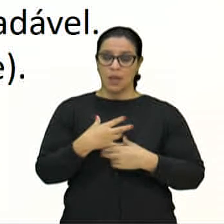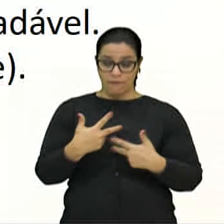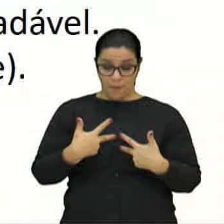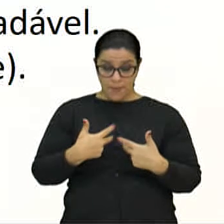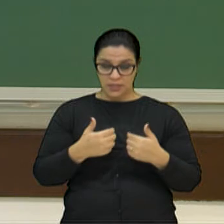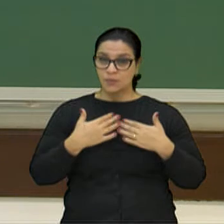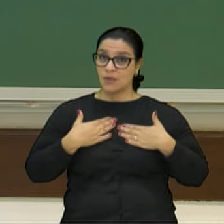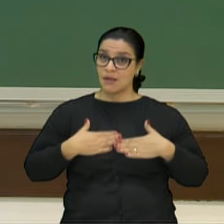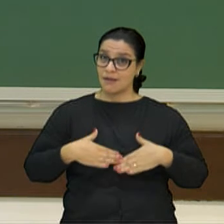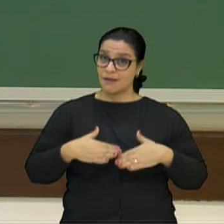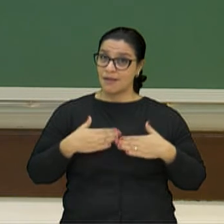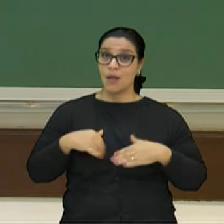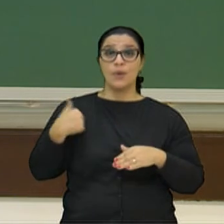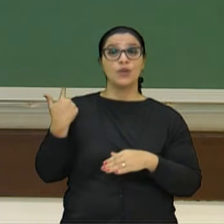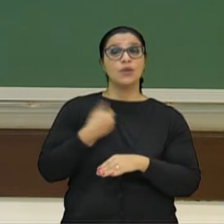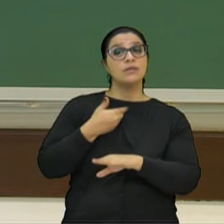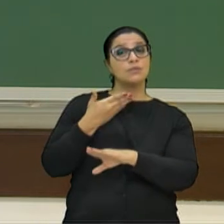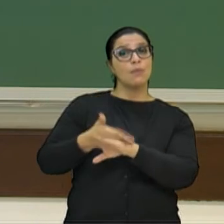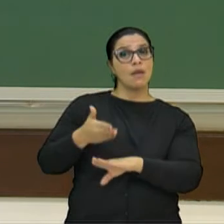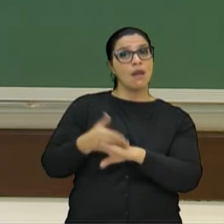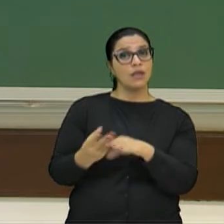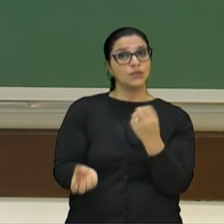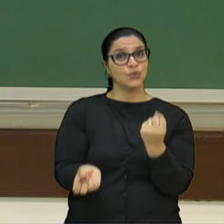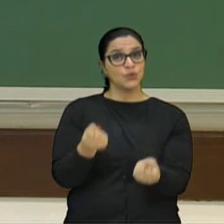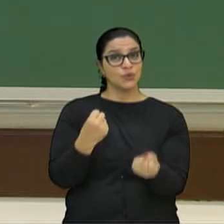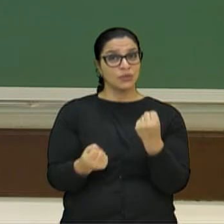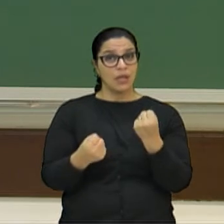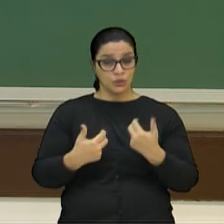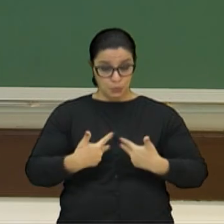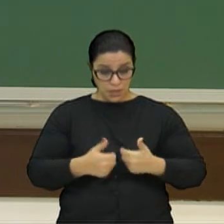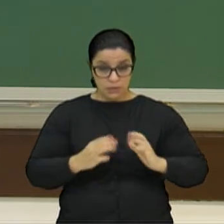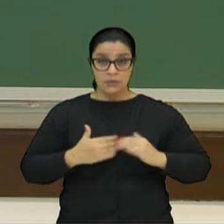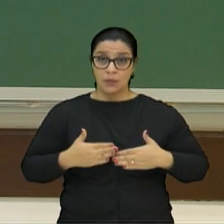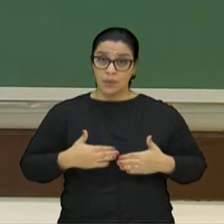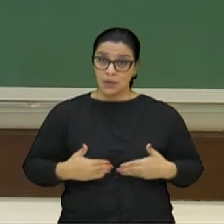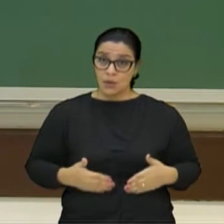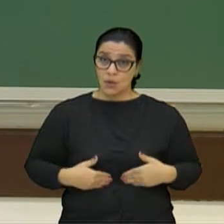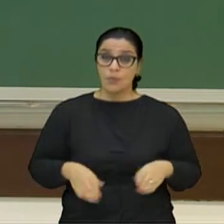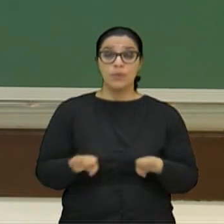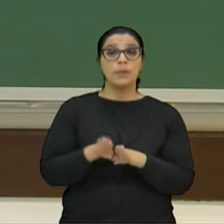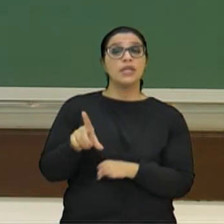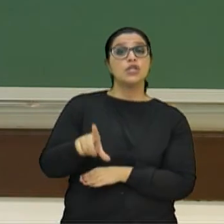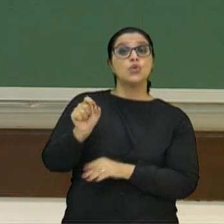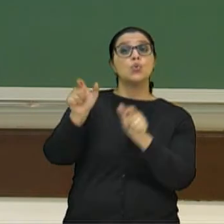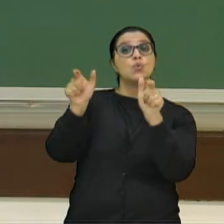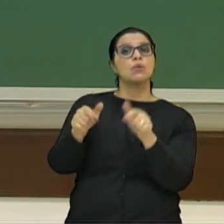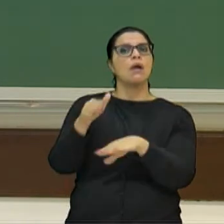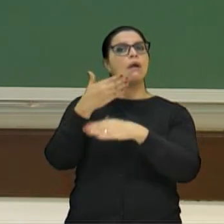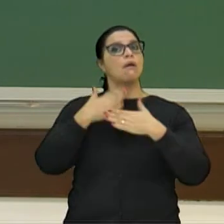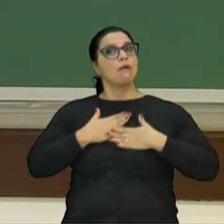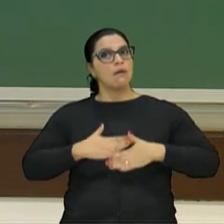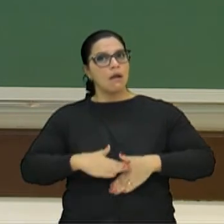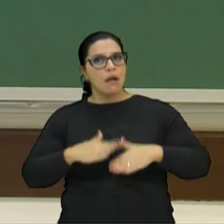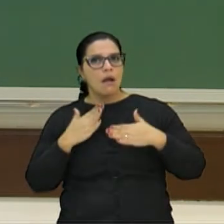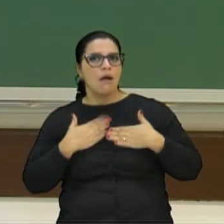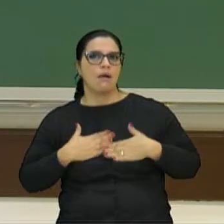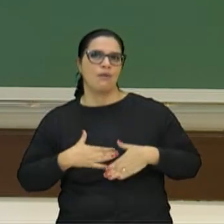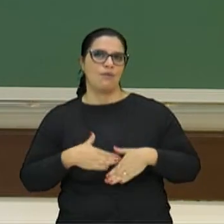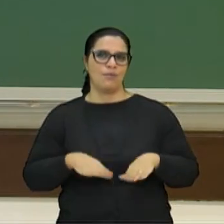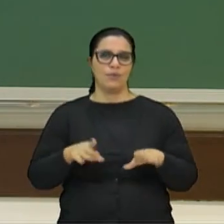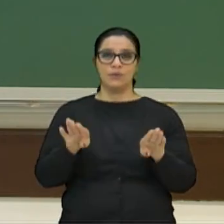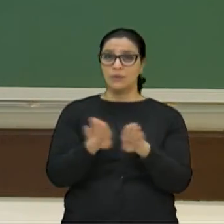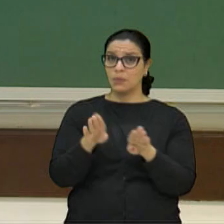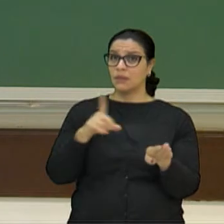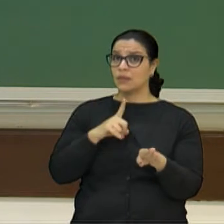vamos o quê? Tá praticando essa ginástica de conscientização corporal. Escolha um local tranquilo, um local calmo, que você